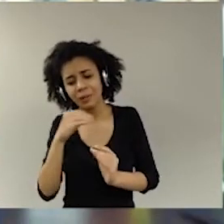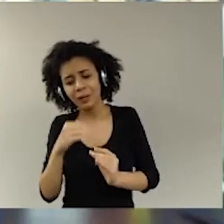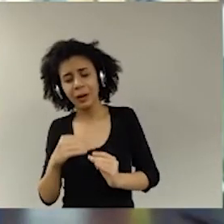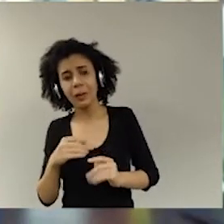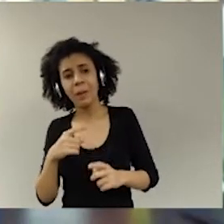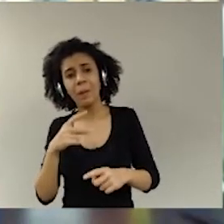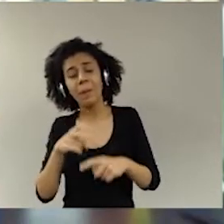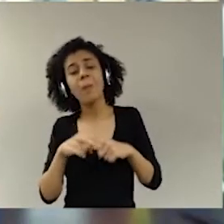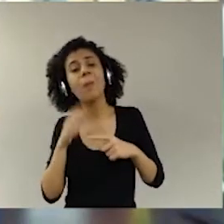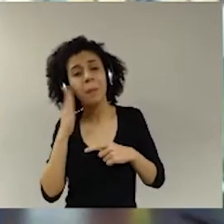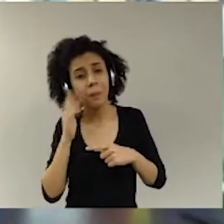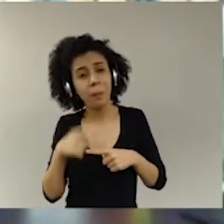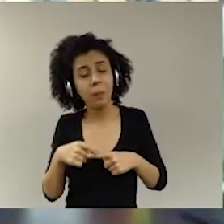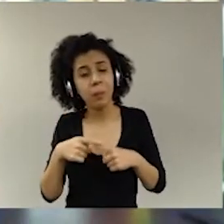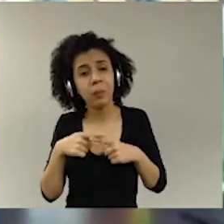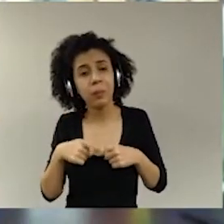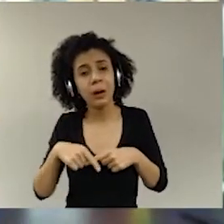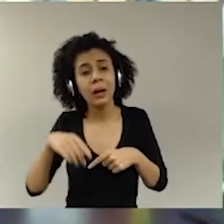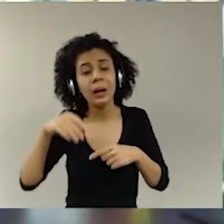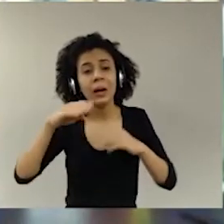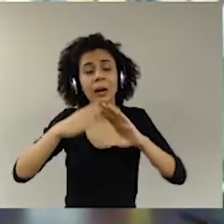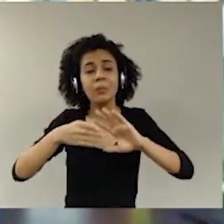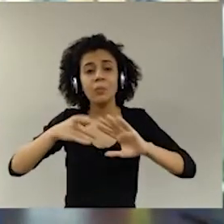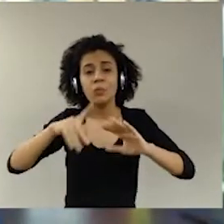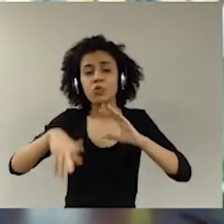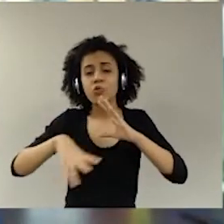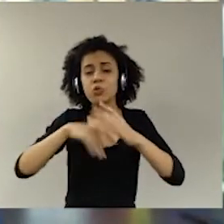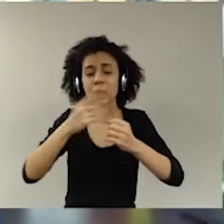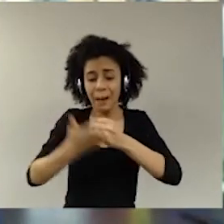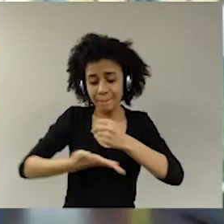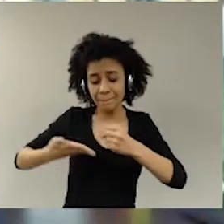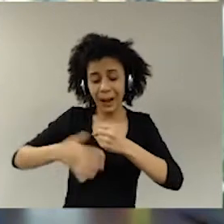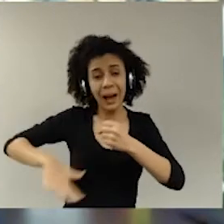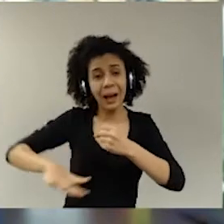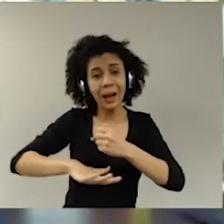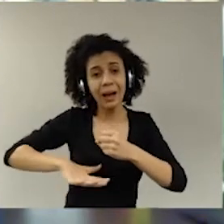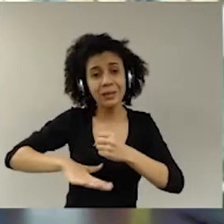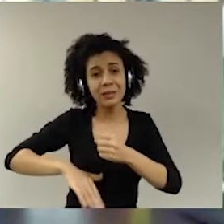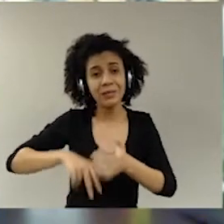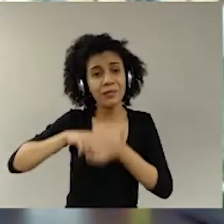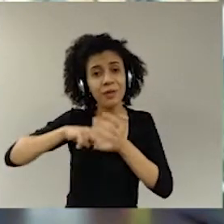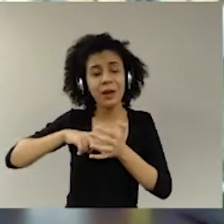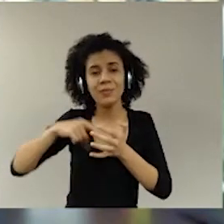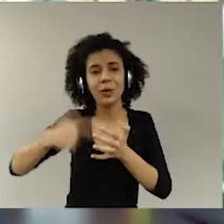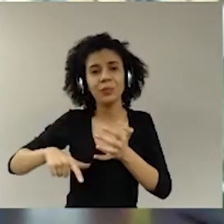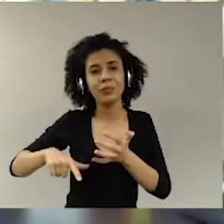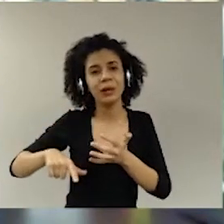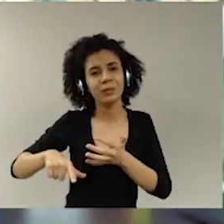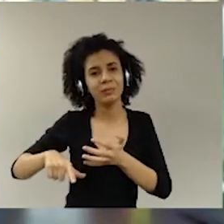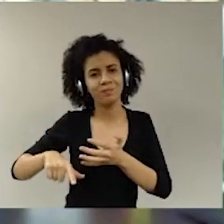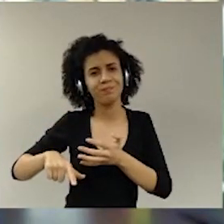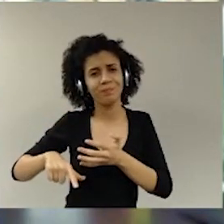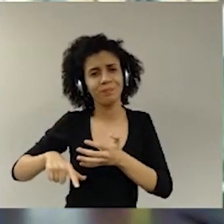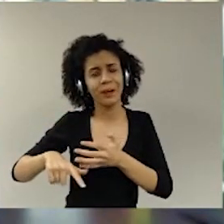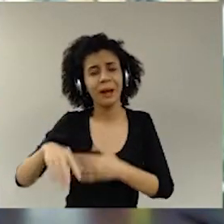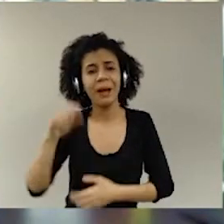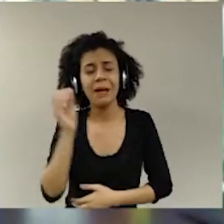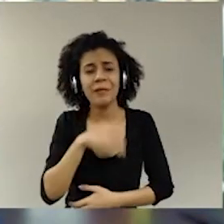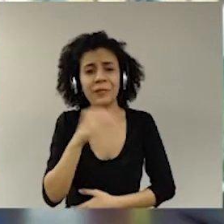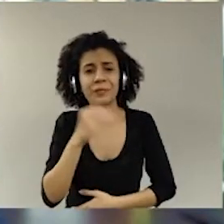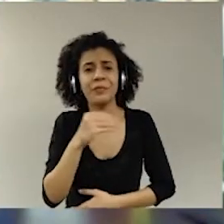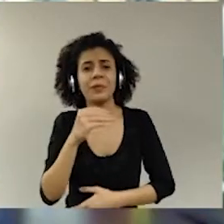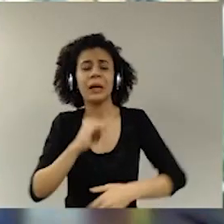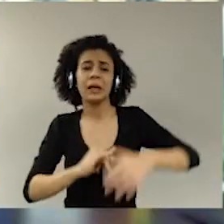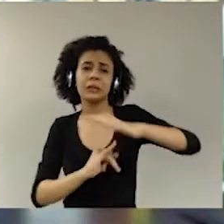pelo enfraquecimento de suas estruturas, seus meios de contenção, o enfraquecimento